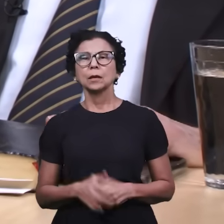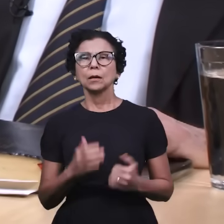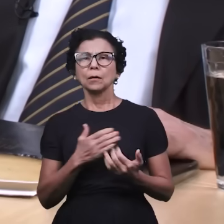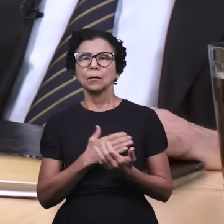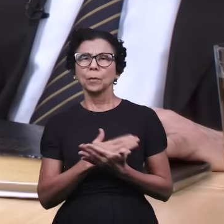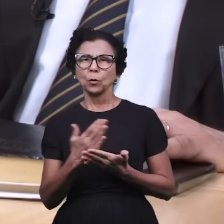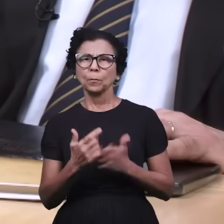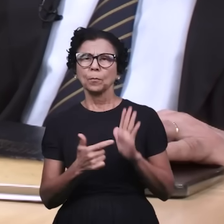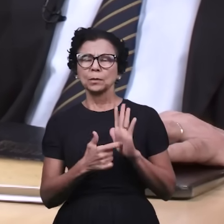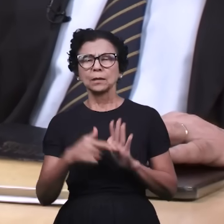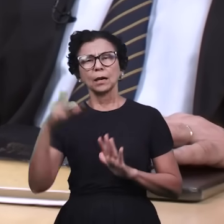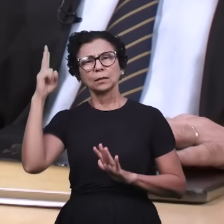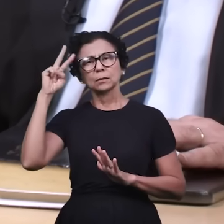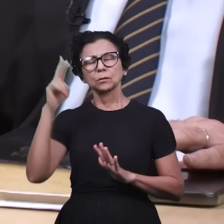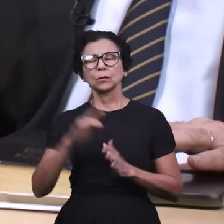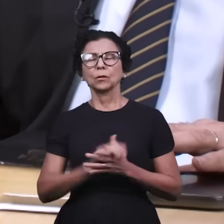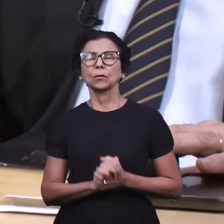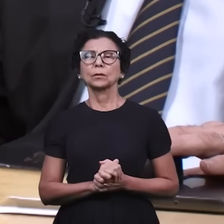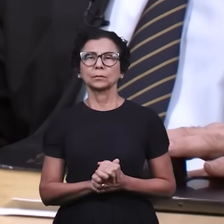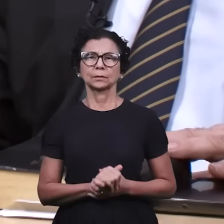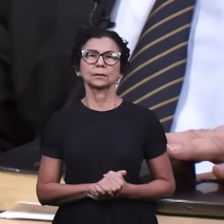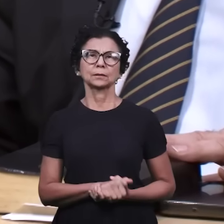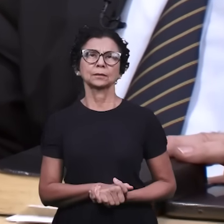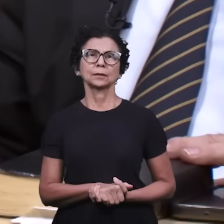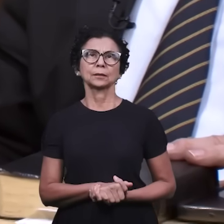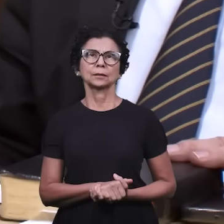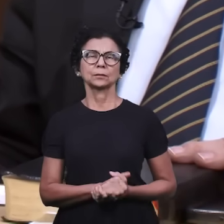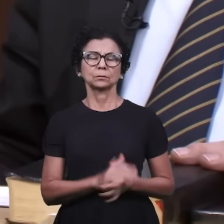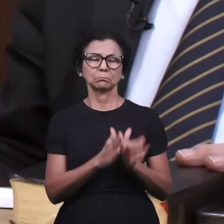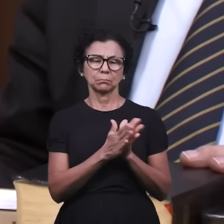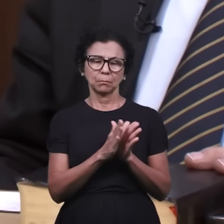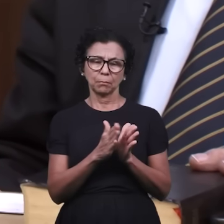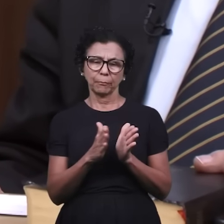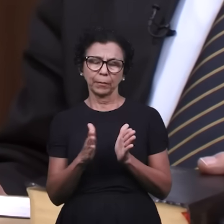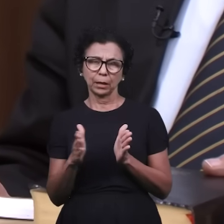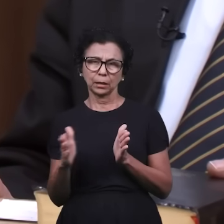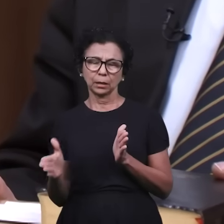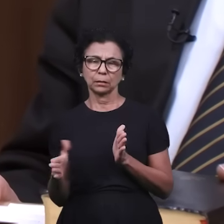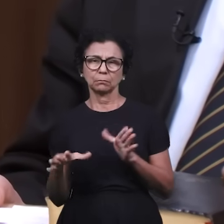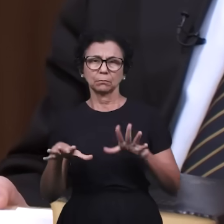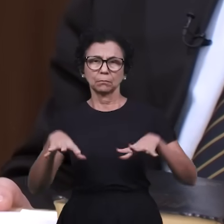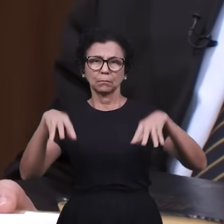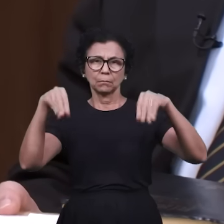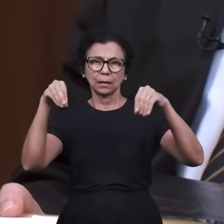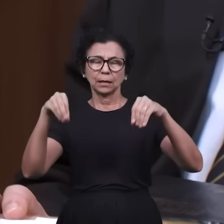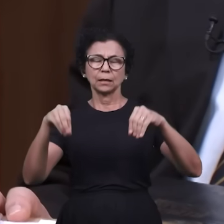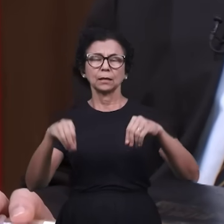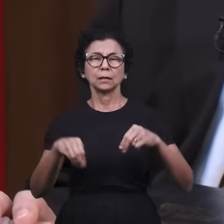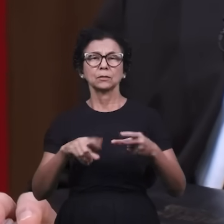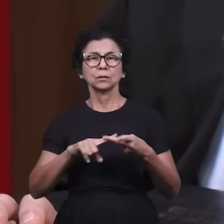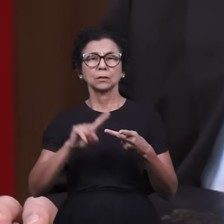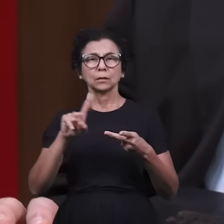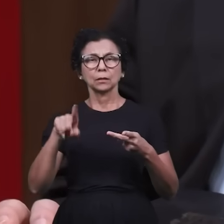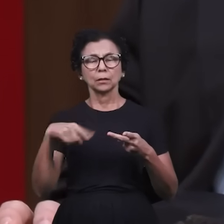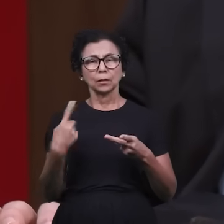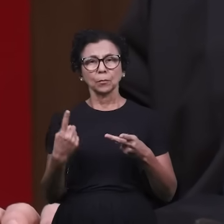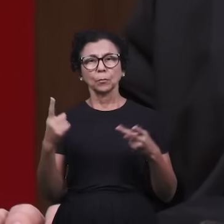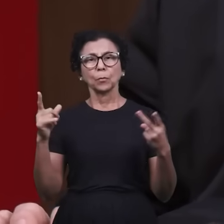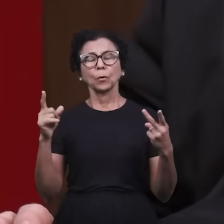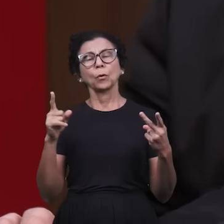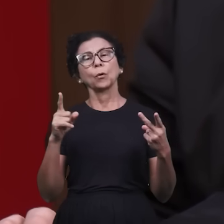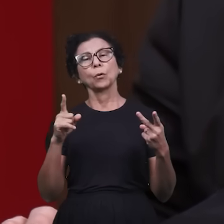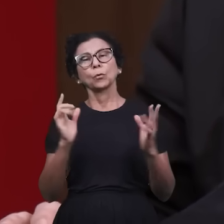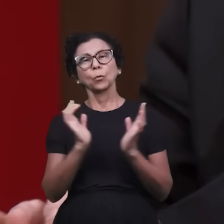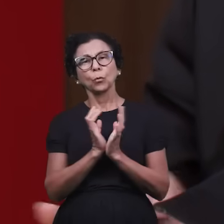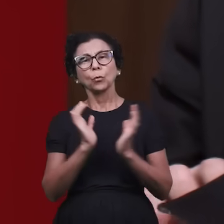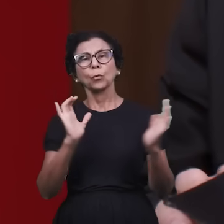momento histórico de antes do período, não é? Do período chamado da Idade Média, depois a pré-reforma,